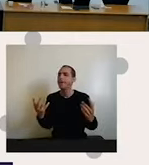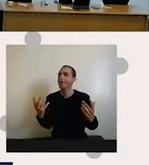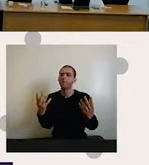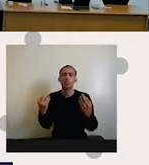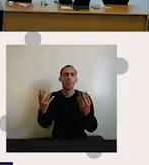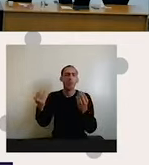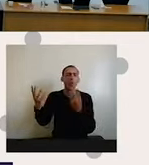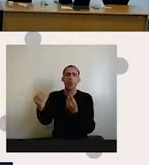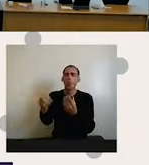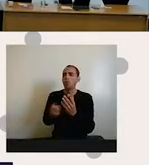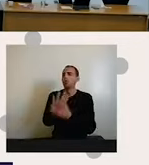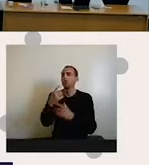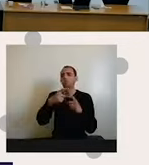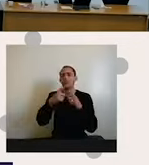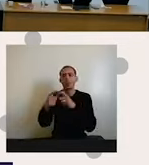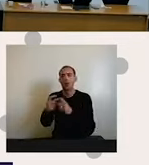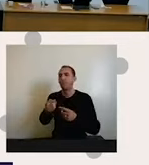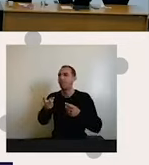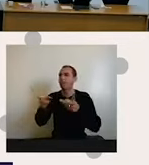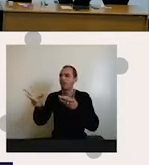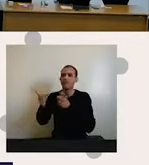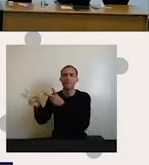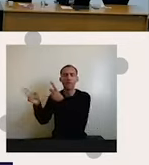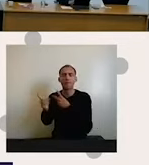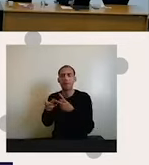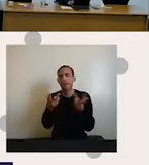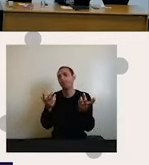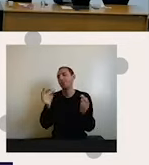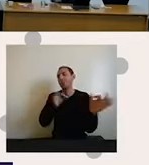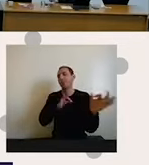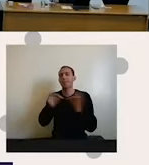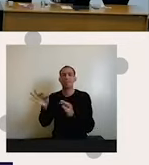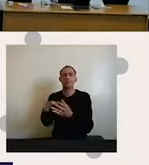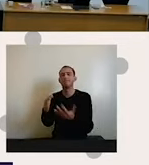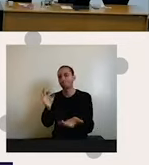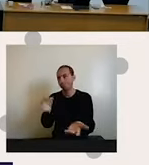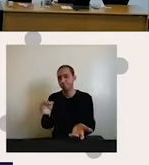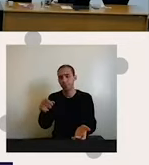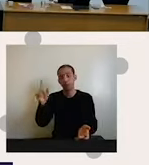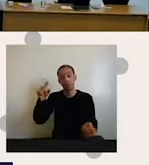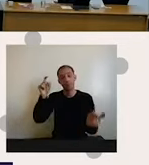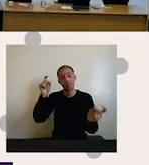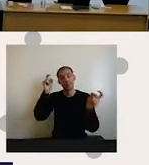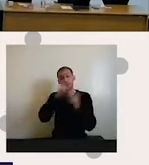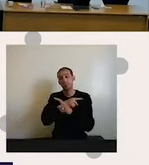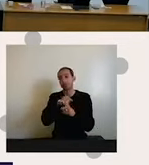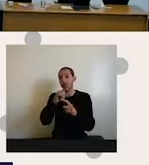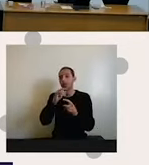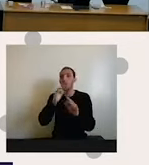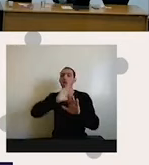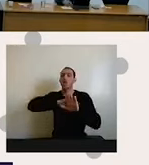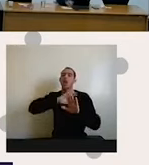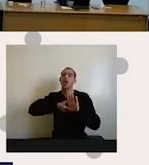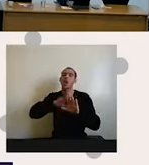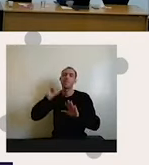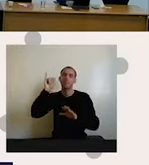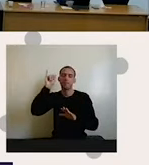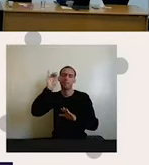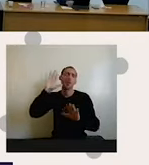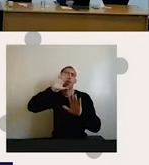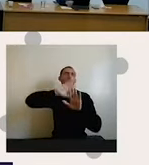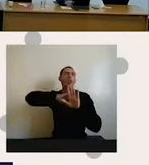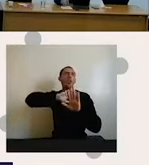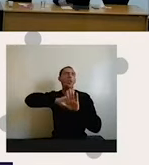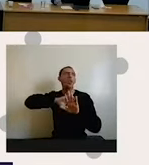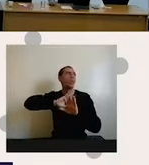e dificuldades epistêmicas, ideológicas, né, além da questão de sempre ter uma celeridade, sempre precisar responder